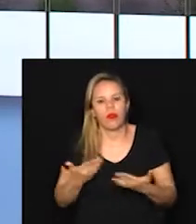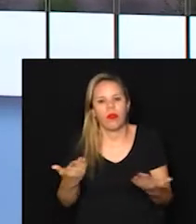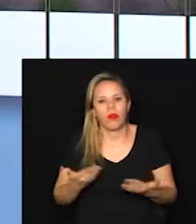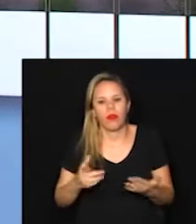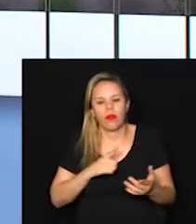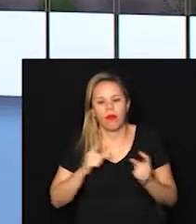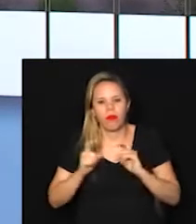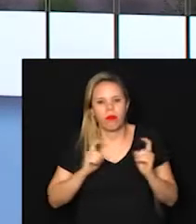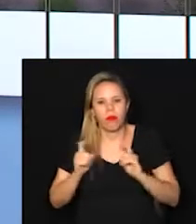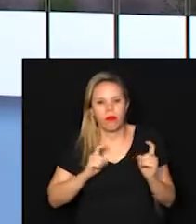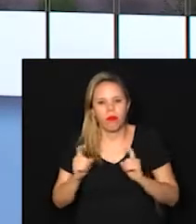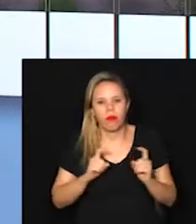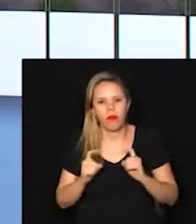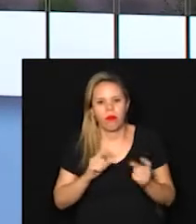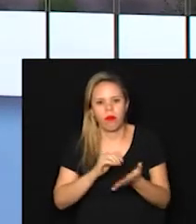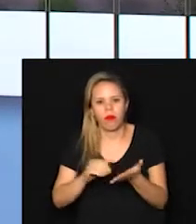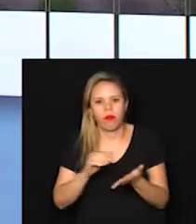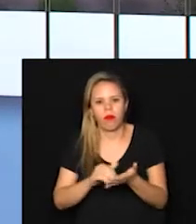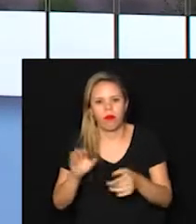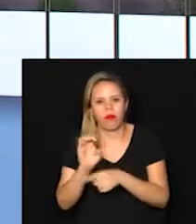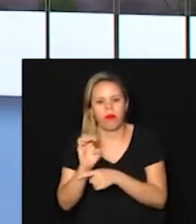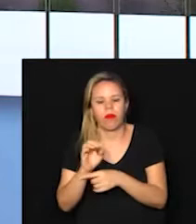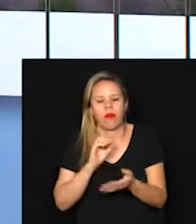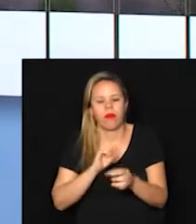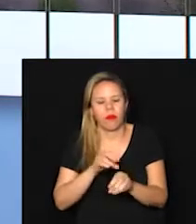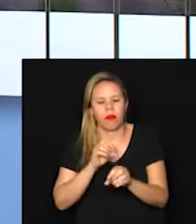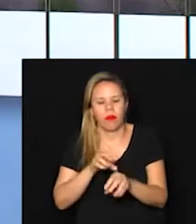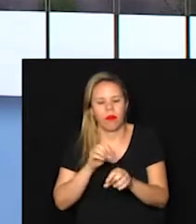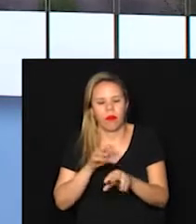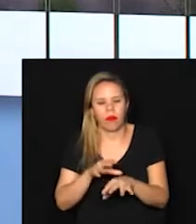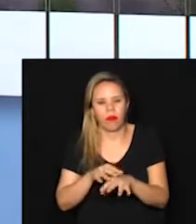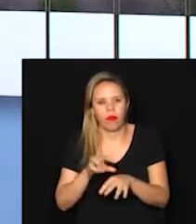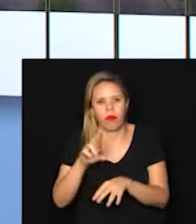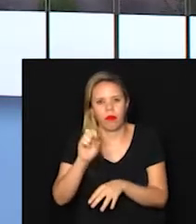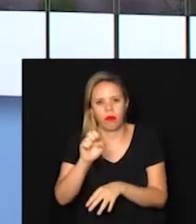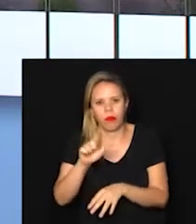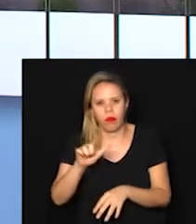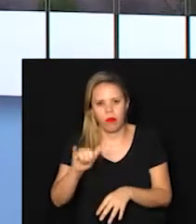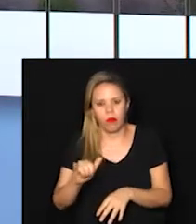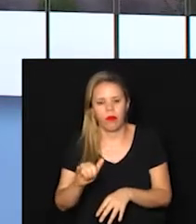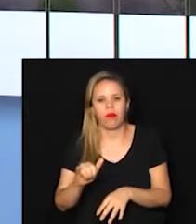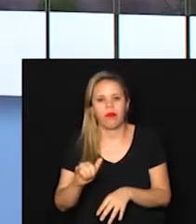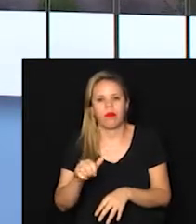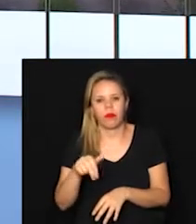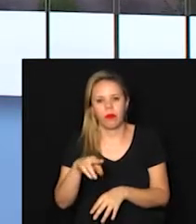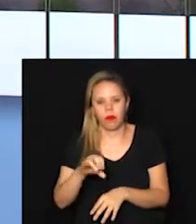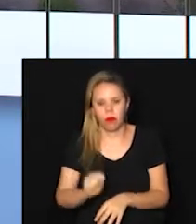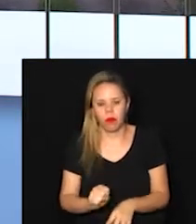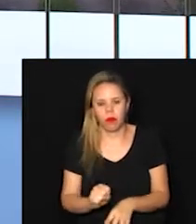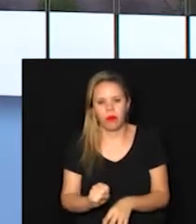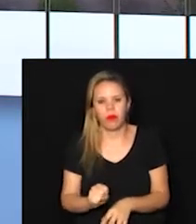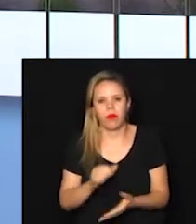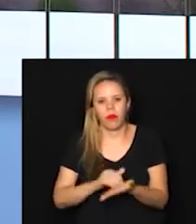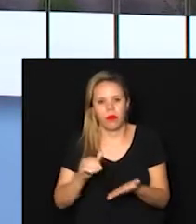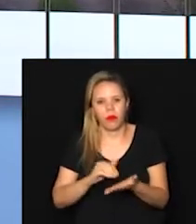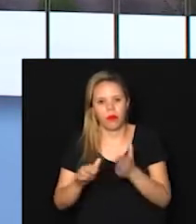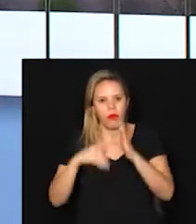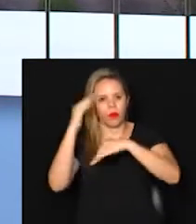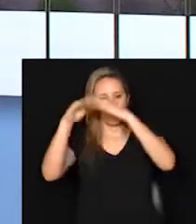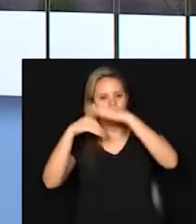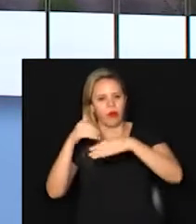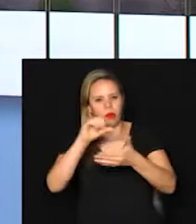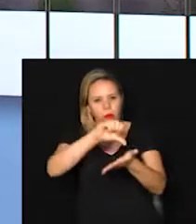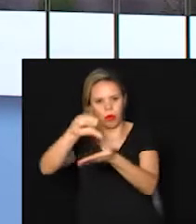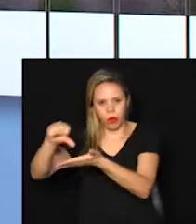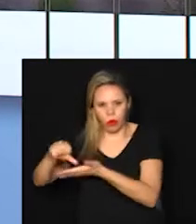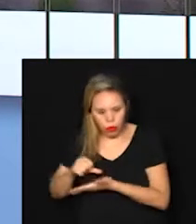uma reunião entre o secretário estadual de Educação, Rocieli Soares, e Marco Vignoli, que é o secretário de Desenvolvimento